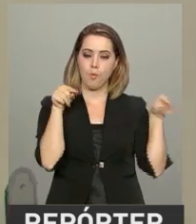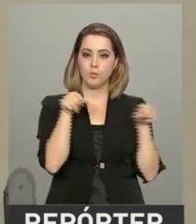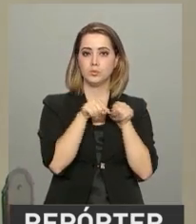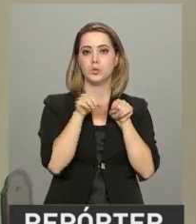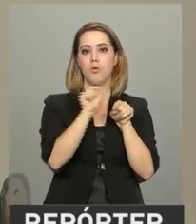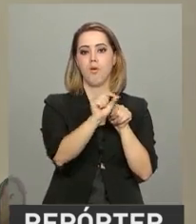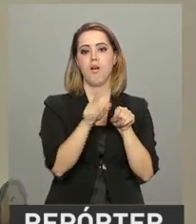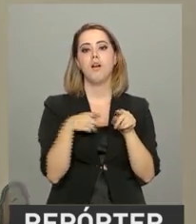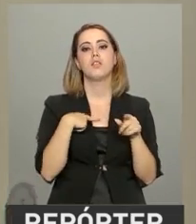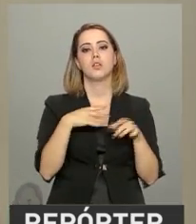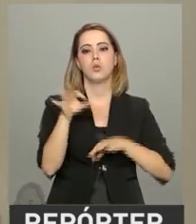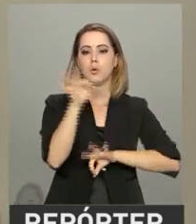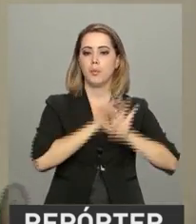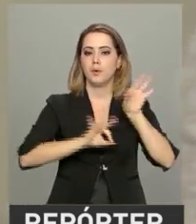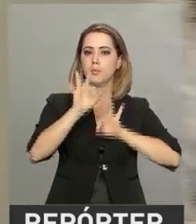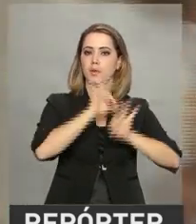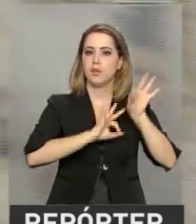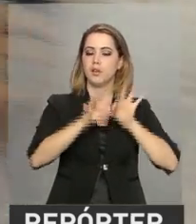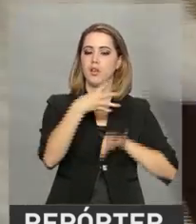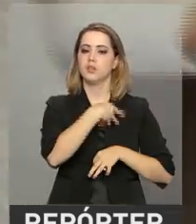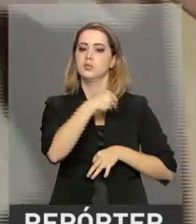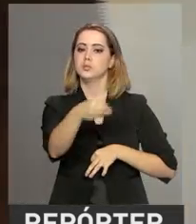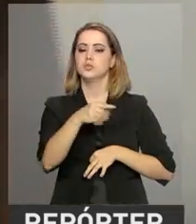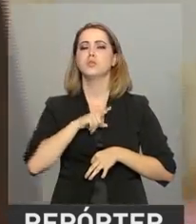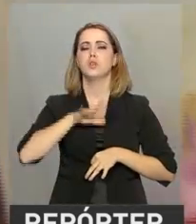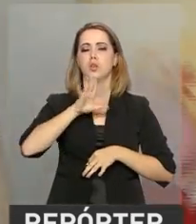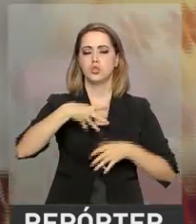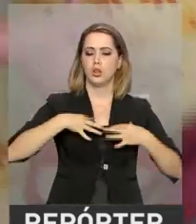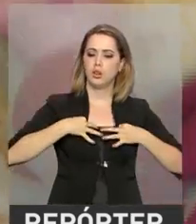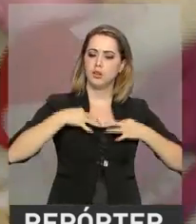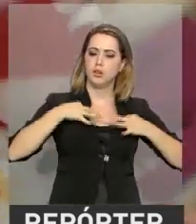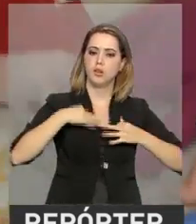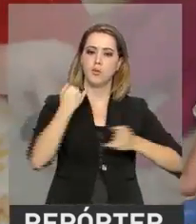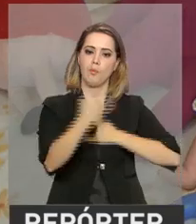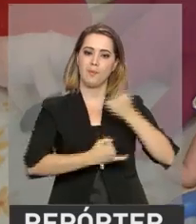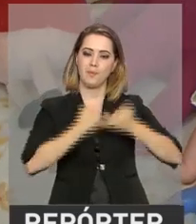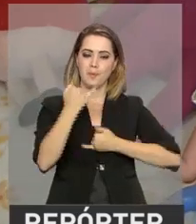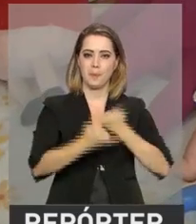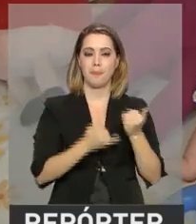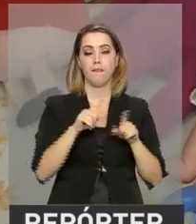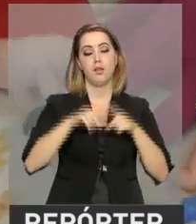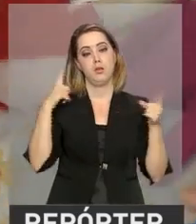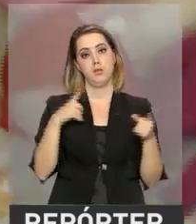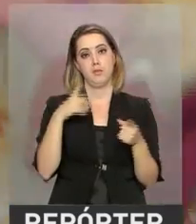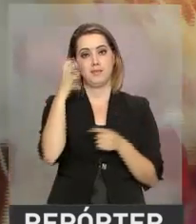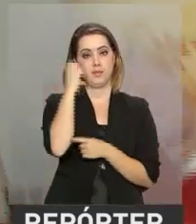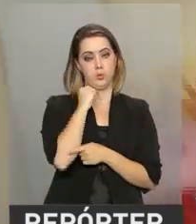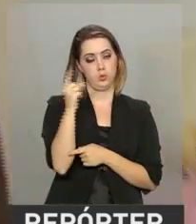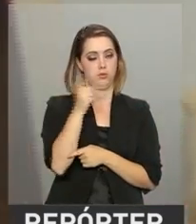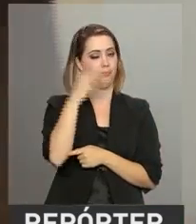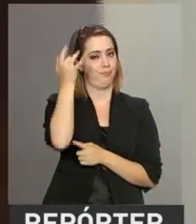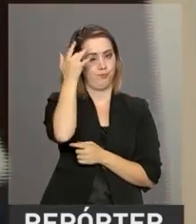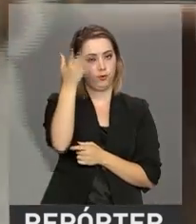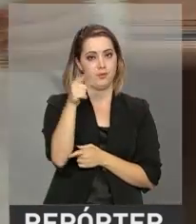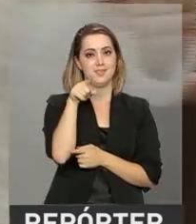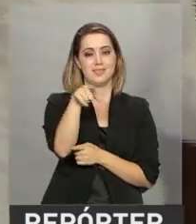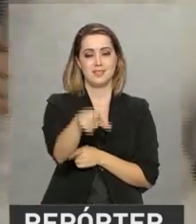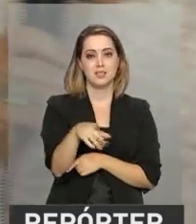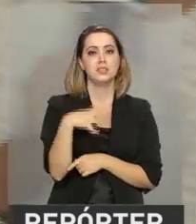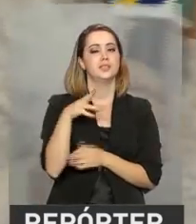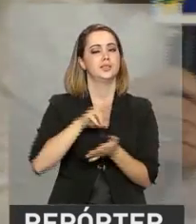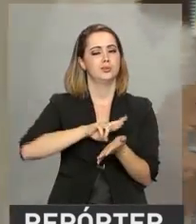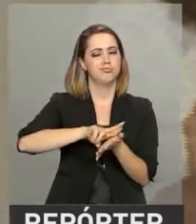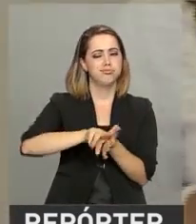Raí agora é o quarto dos filhos cheio de roupas e brinquedos mas o processo de adoção não foi fácil eles passaram por